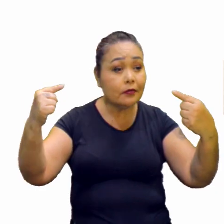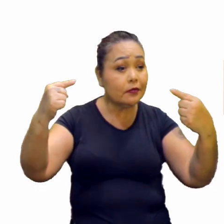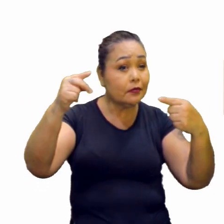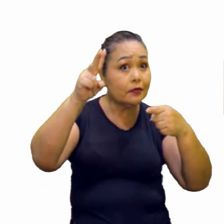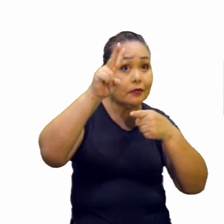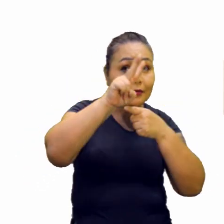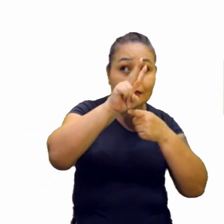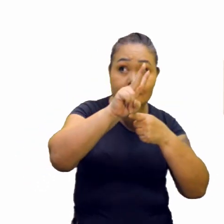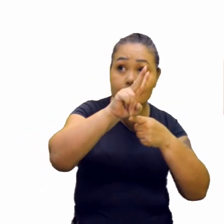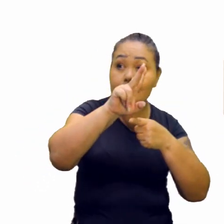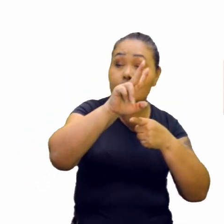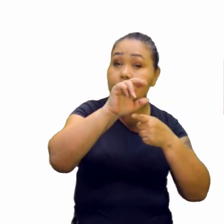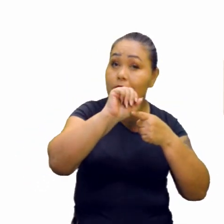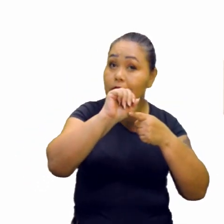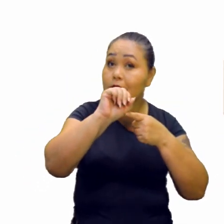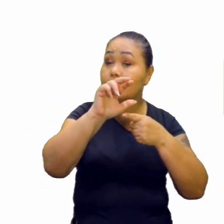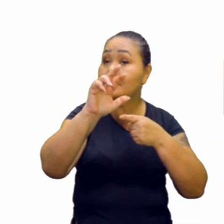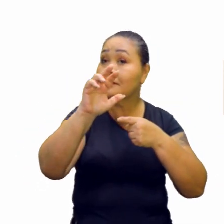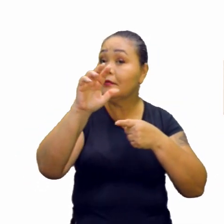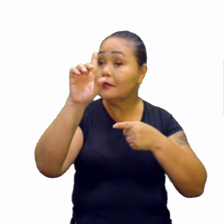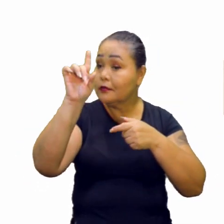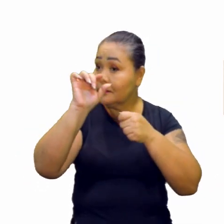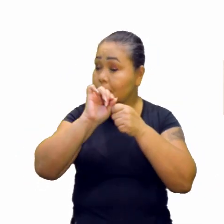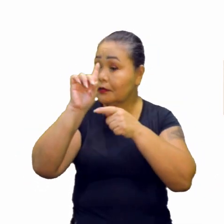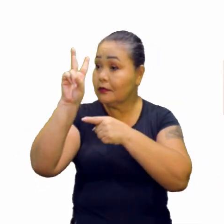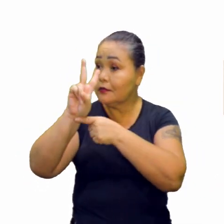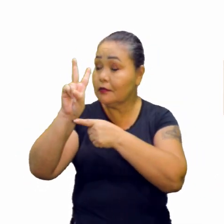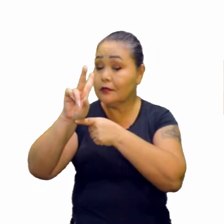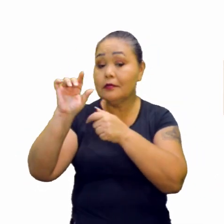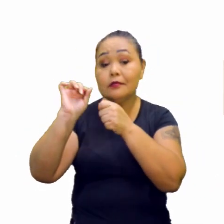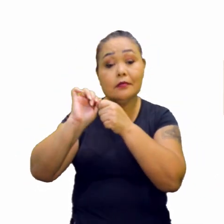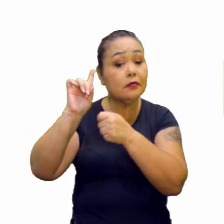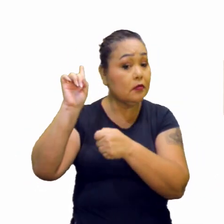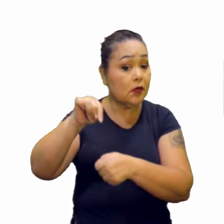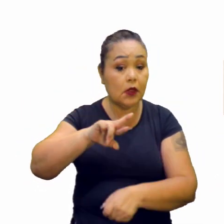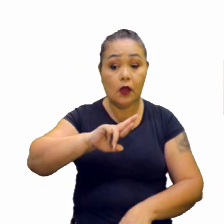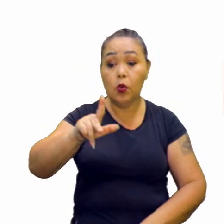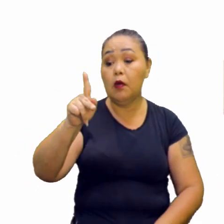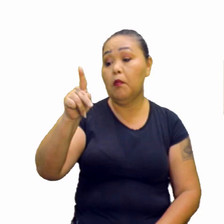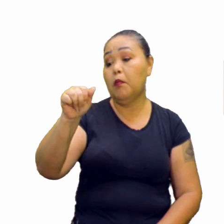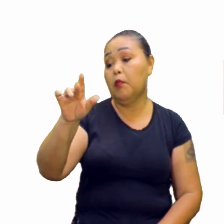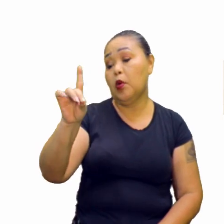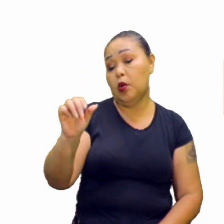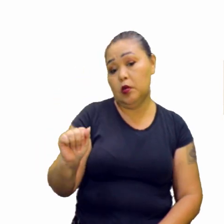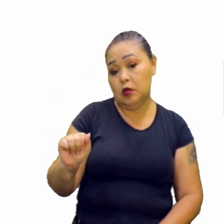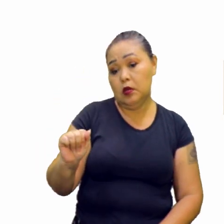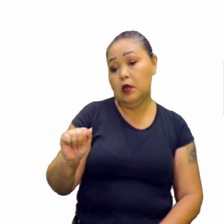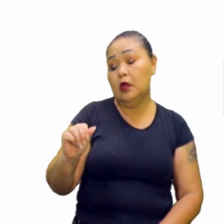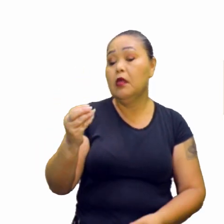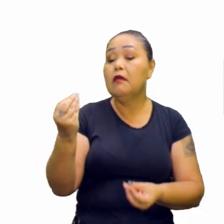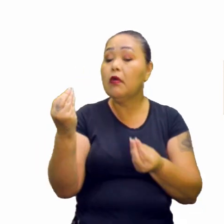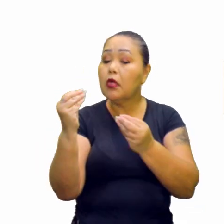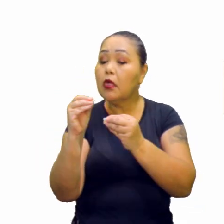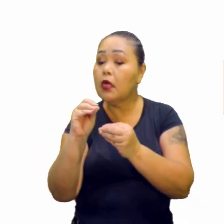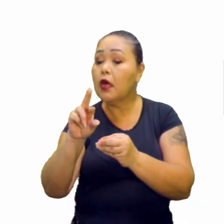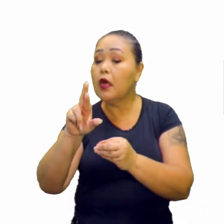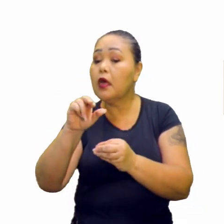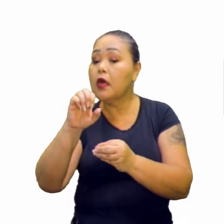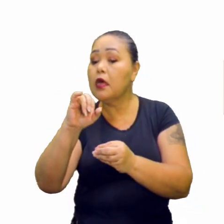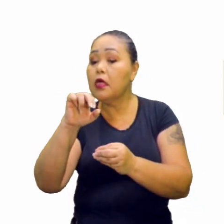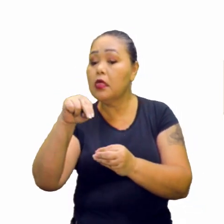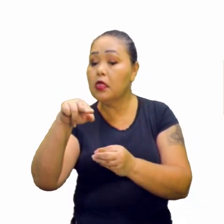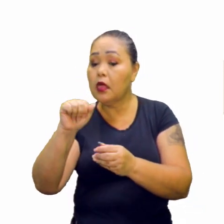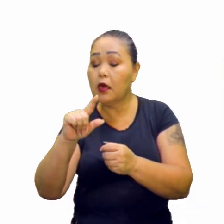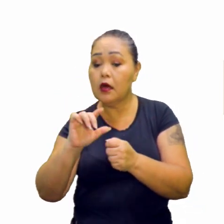podas, quando nós fazemos as escarificações, se for questões de resina. A mão